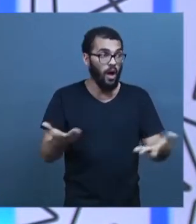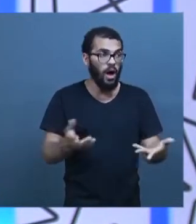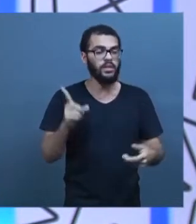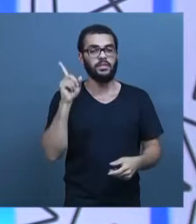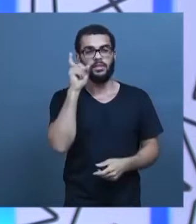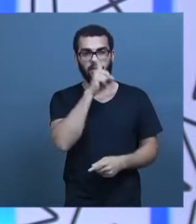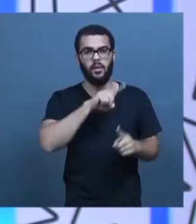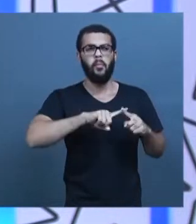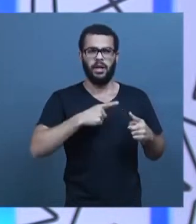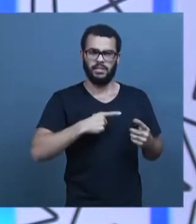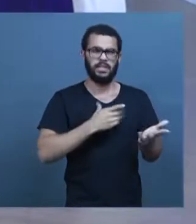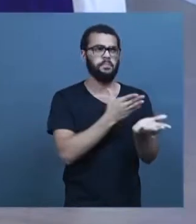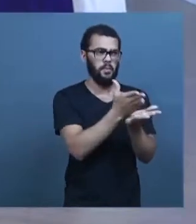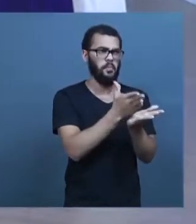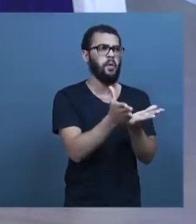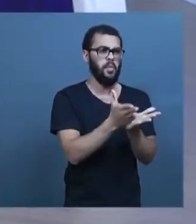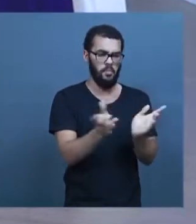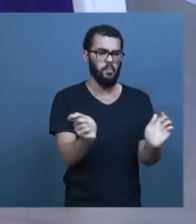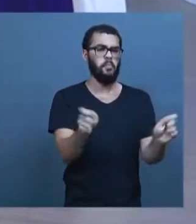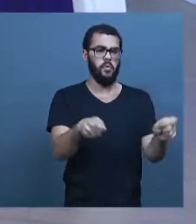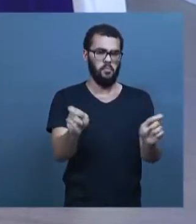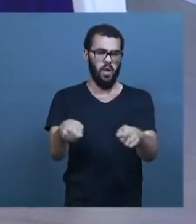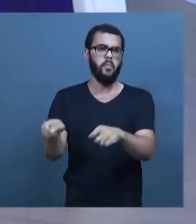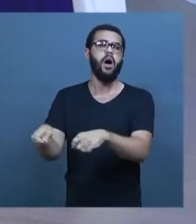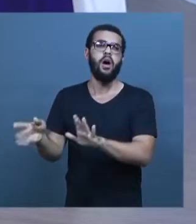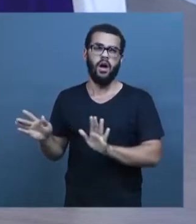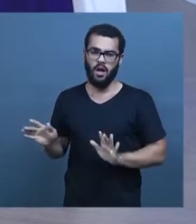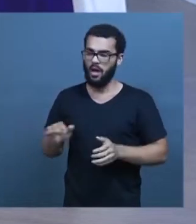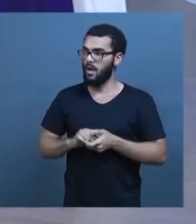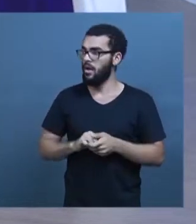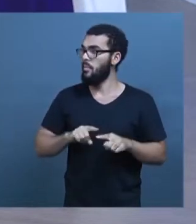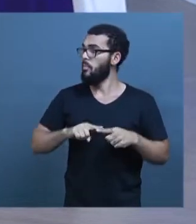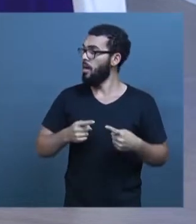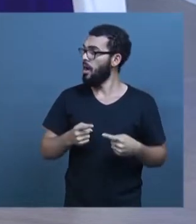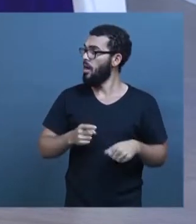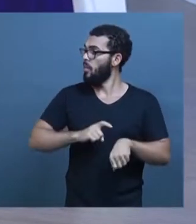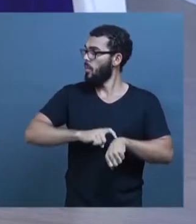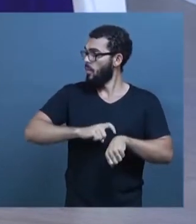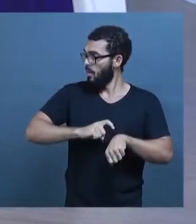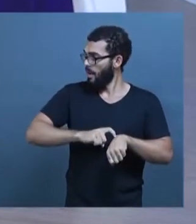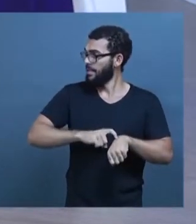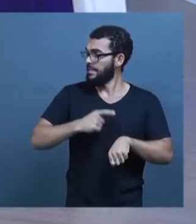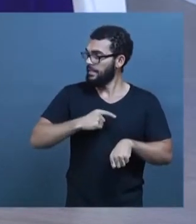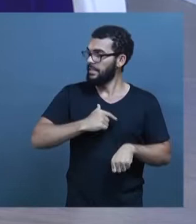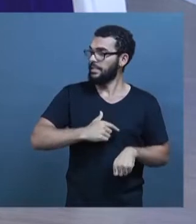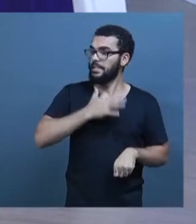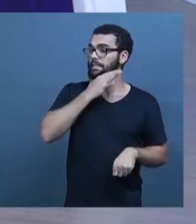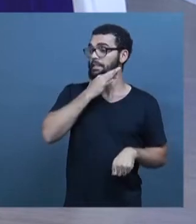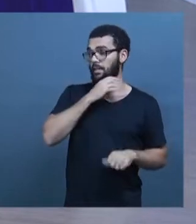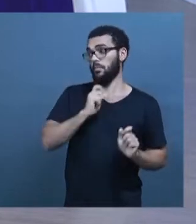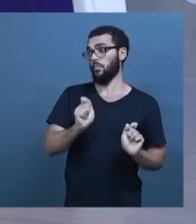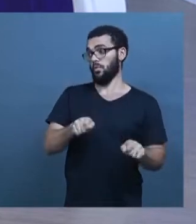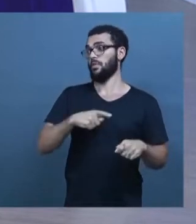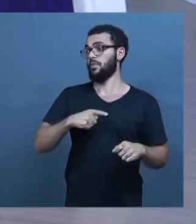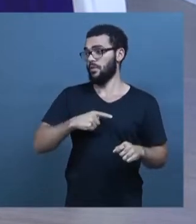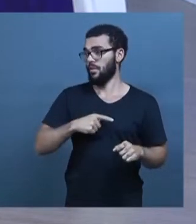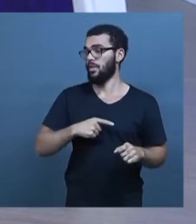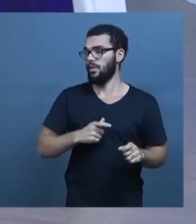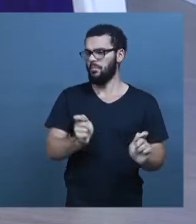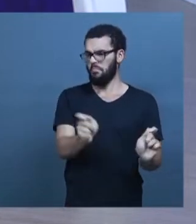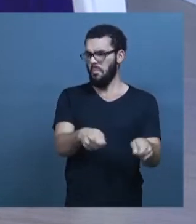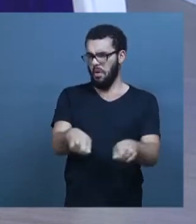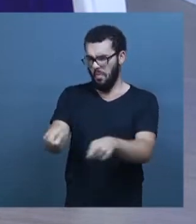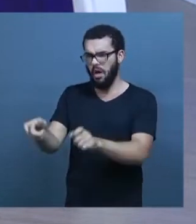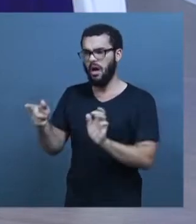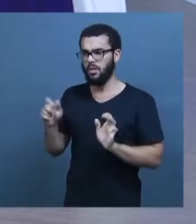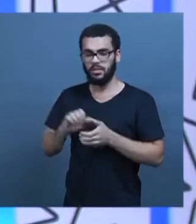muitas possibilidades. Um cenário de crise também pode se tornar um cenário de oportunidades. Com certeza, nós temos que